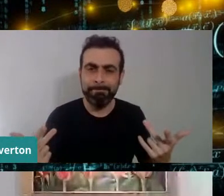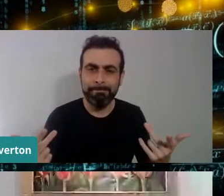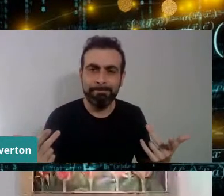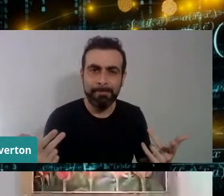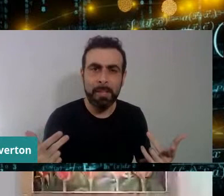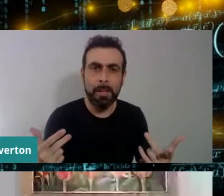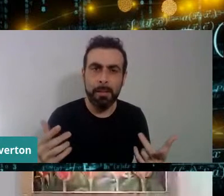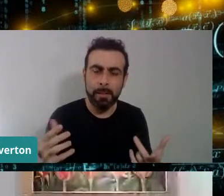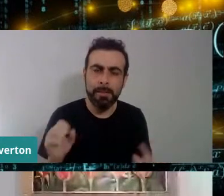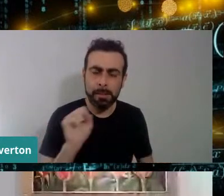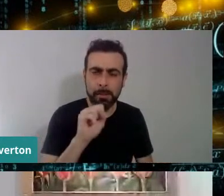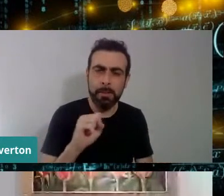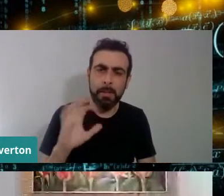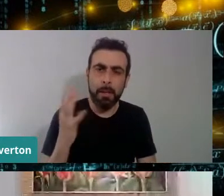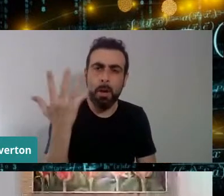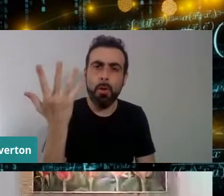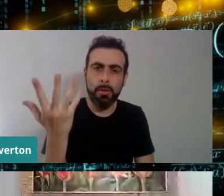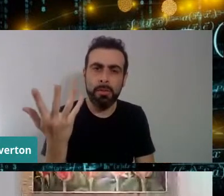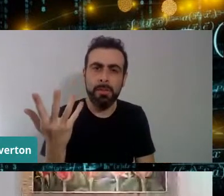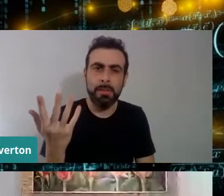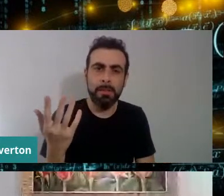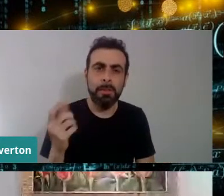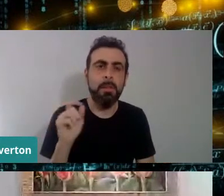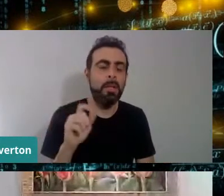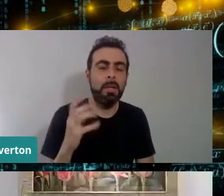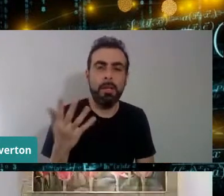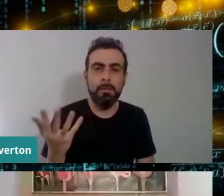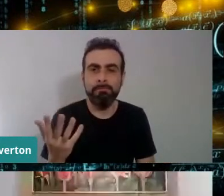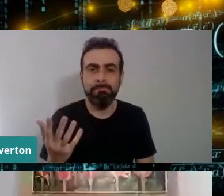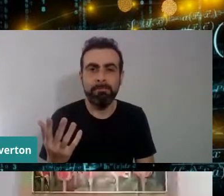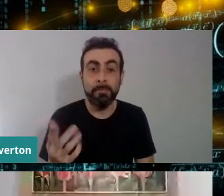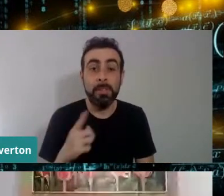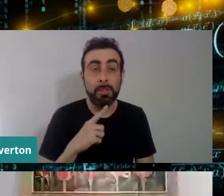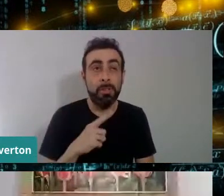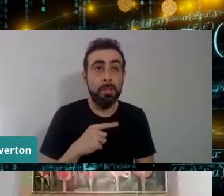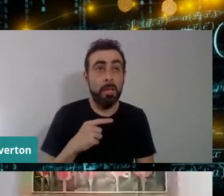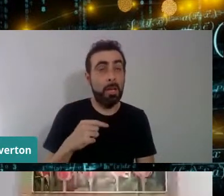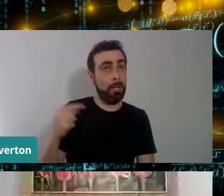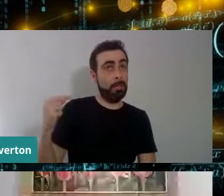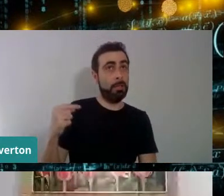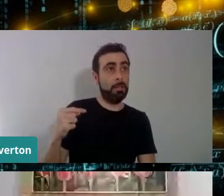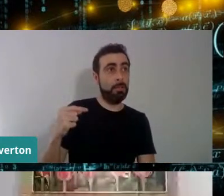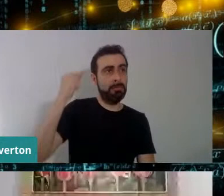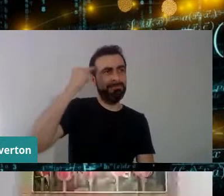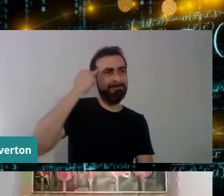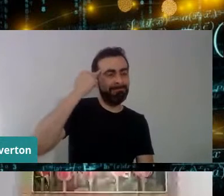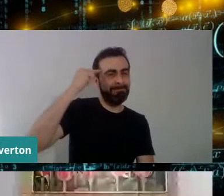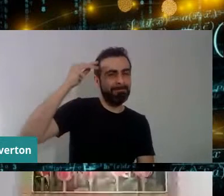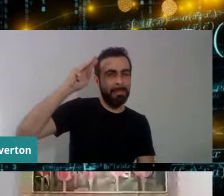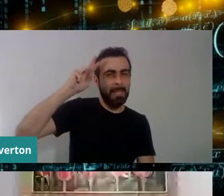Acontecia muitas situações que ficaram na nossa lembrança, né?